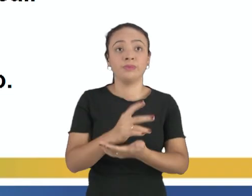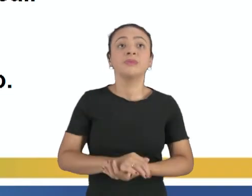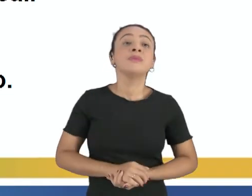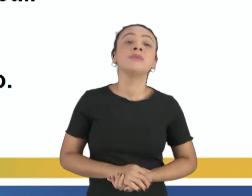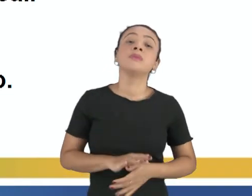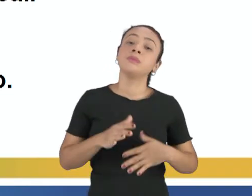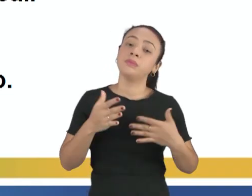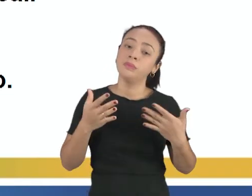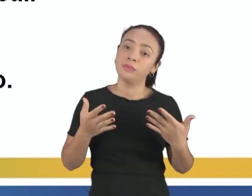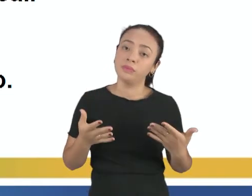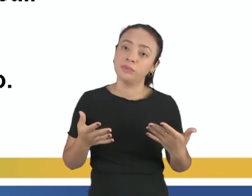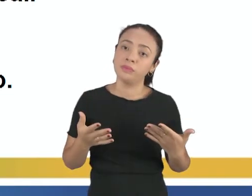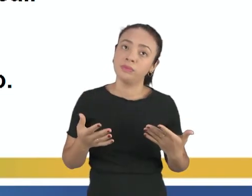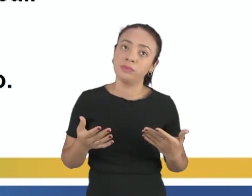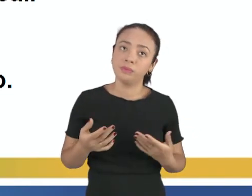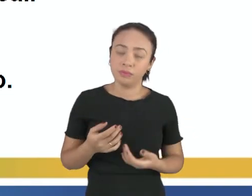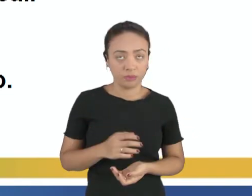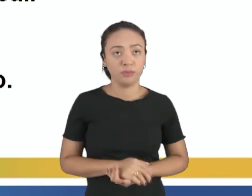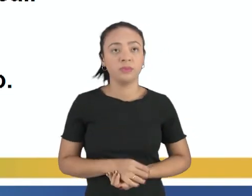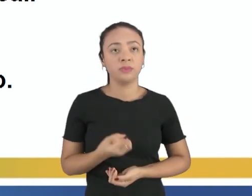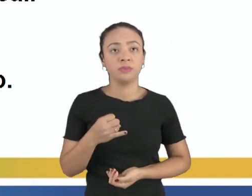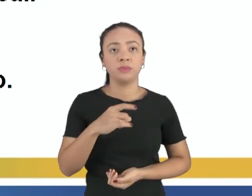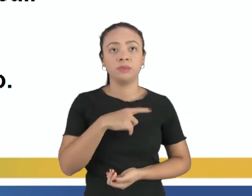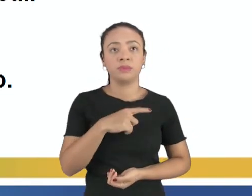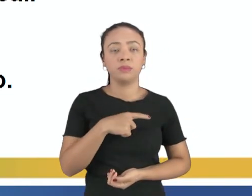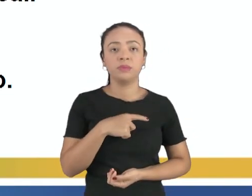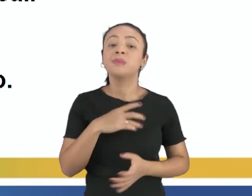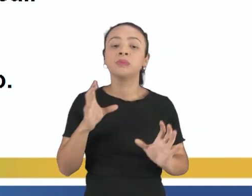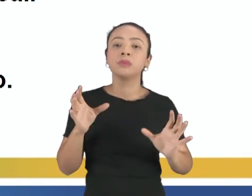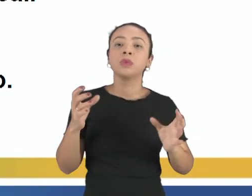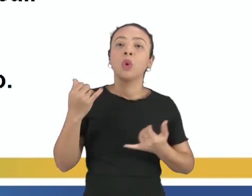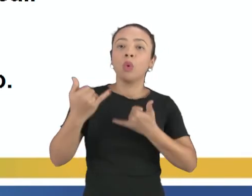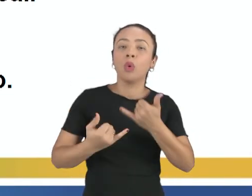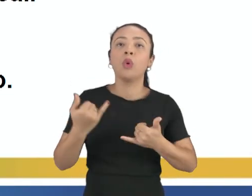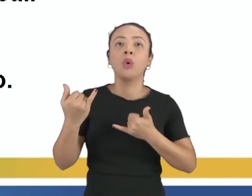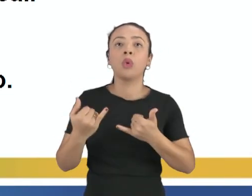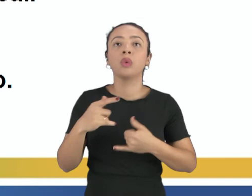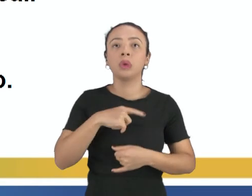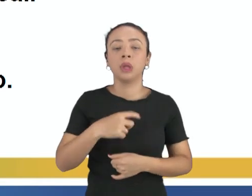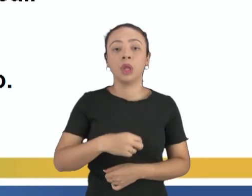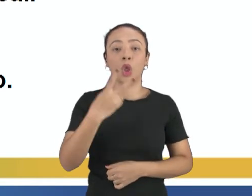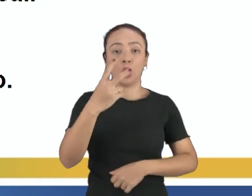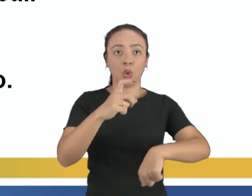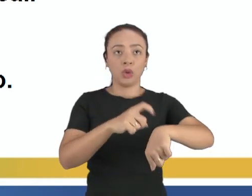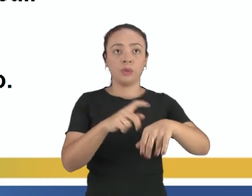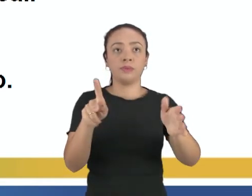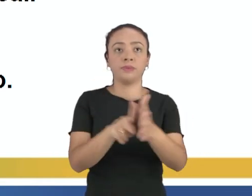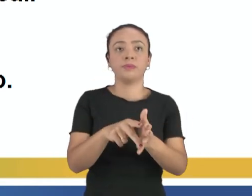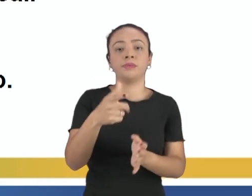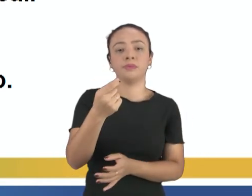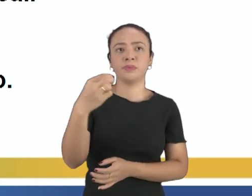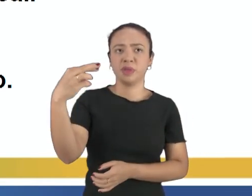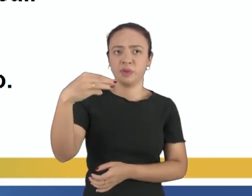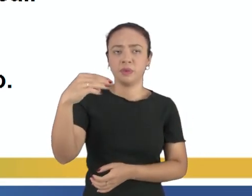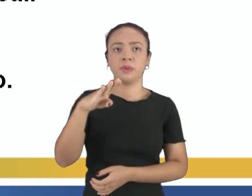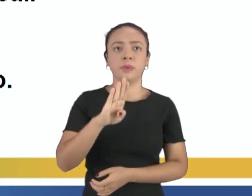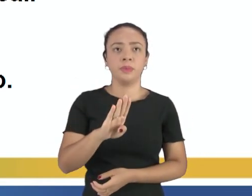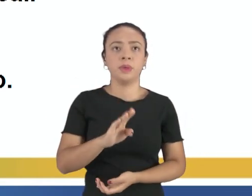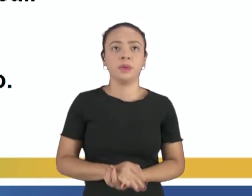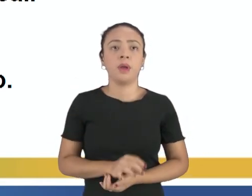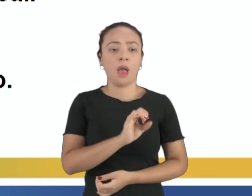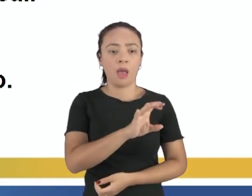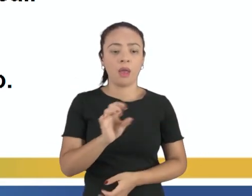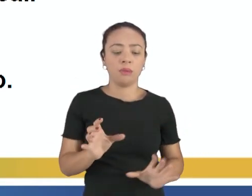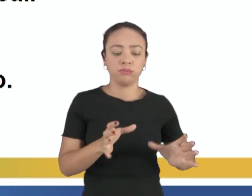galerinha. Letra A. Uma partida oficial de futsal é dividida em 2 tempos de 20 minutos. B.